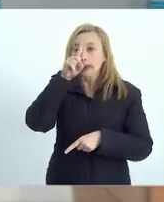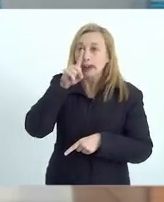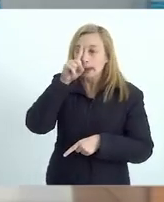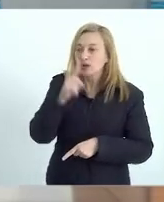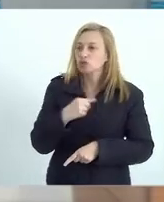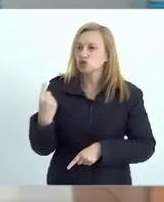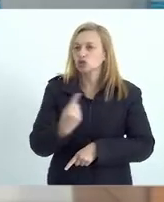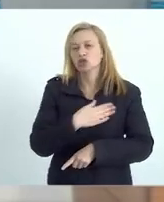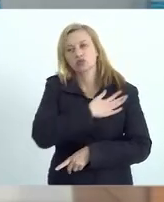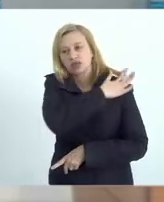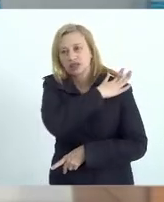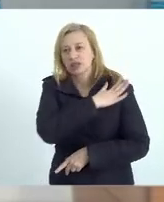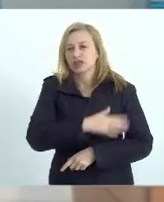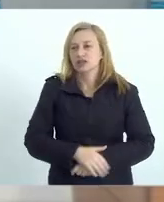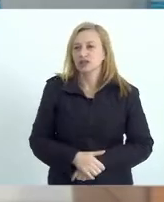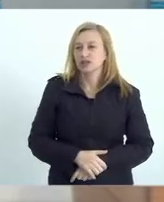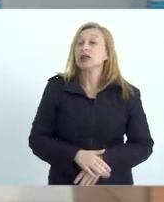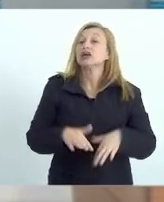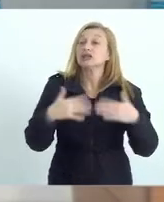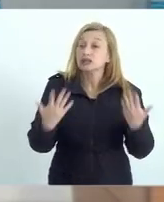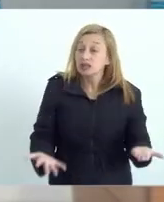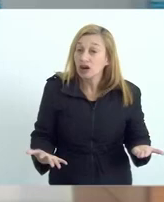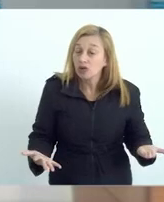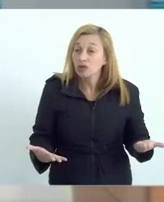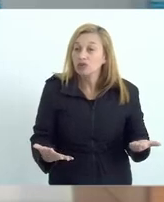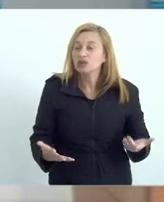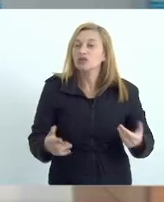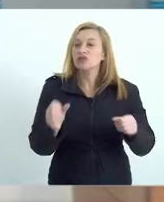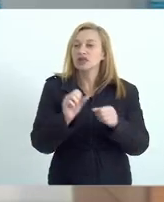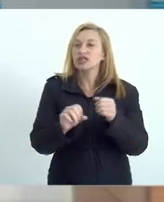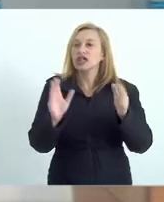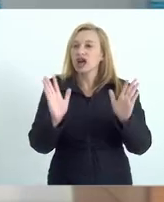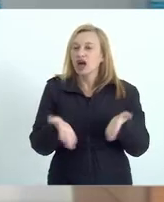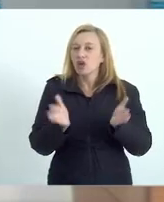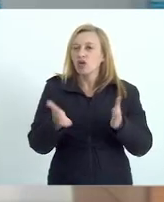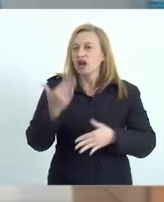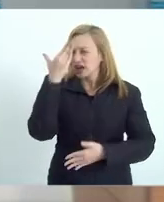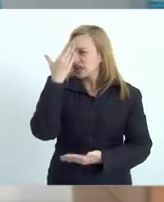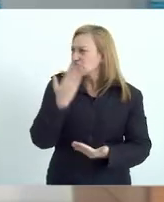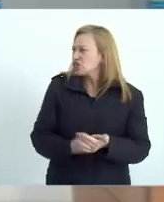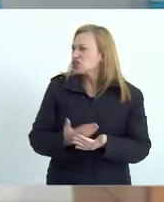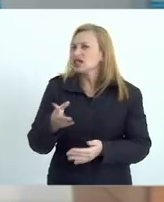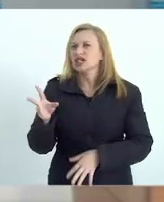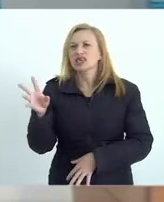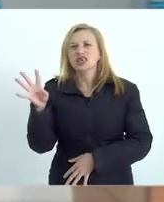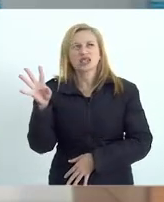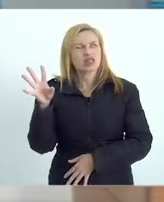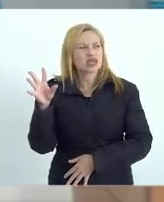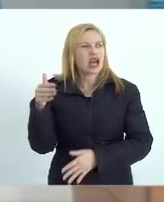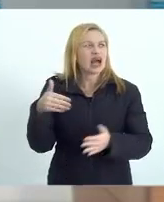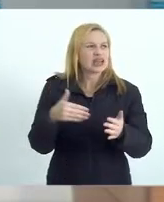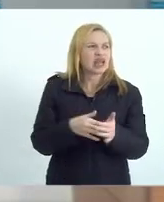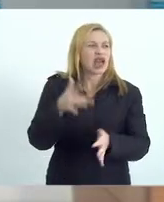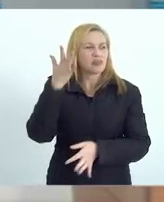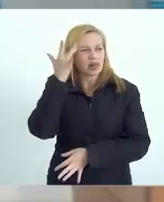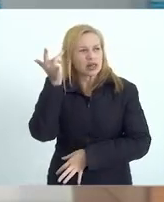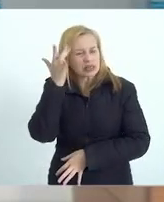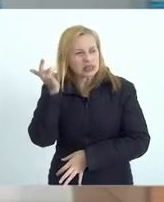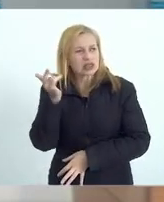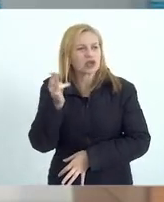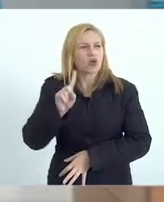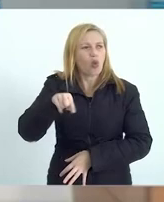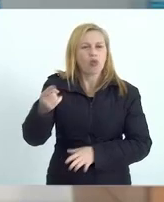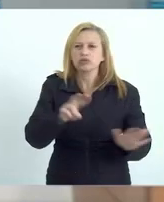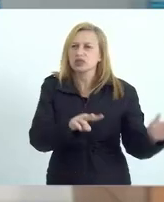os nossos militares bom então nós estamos fazendo agora acredito que até sexta flan até amanhã ou No mais tardar